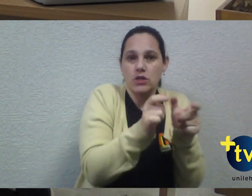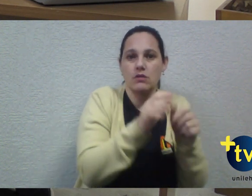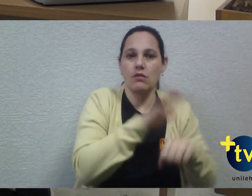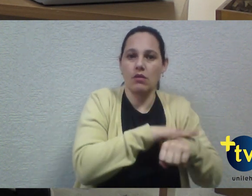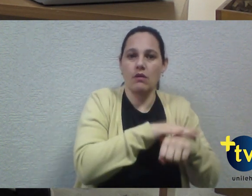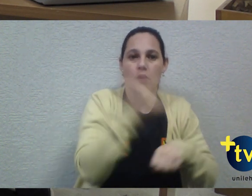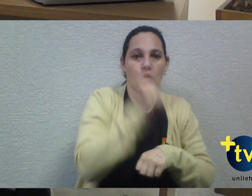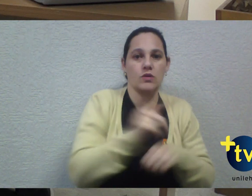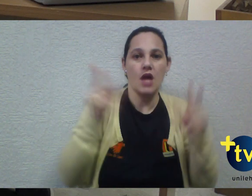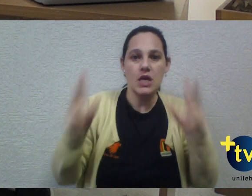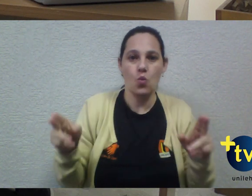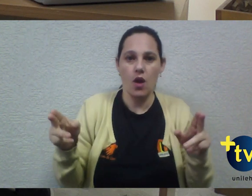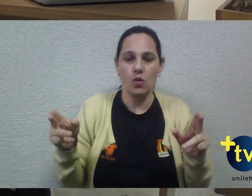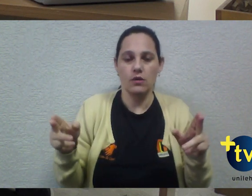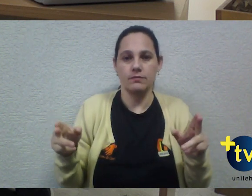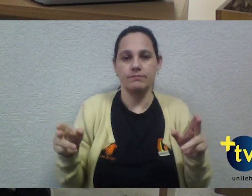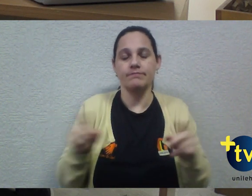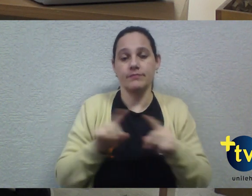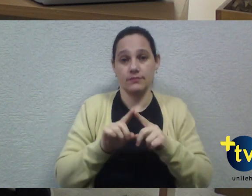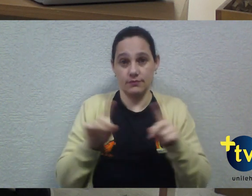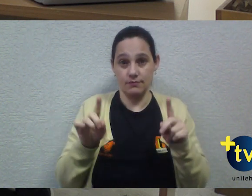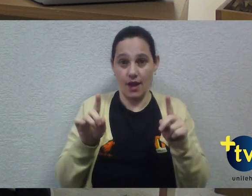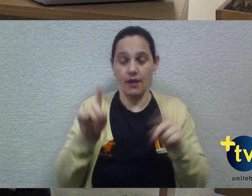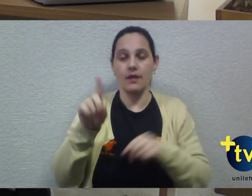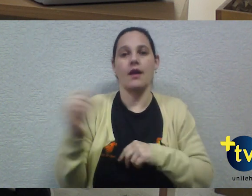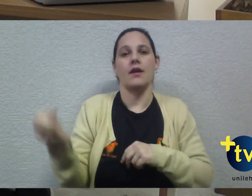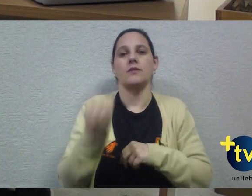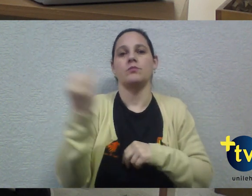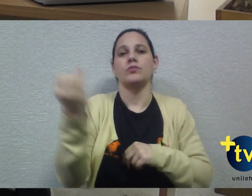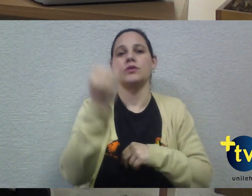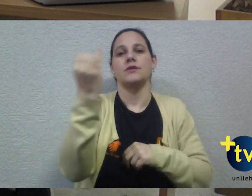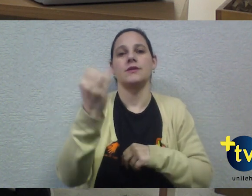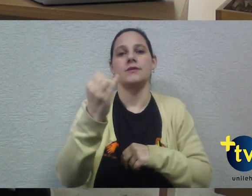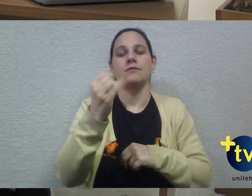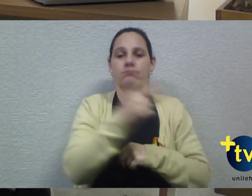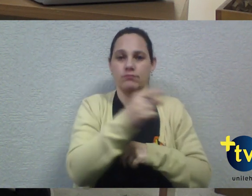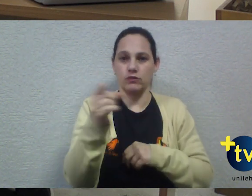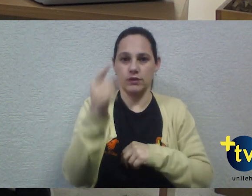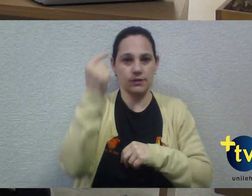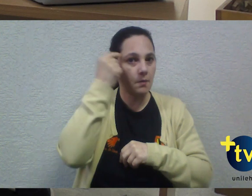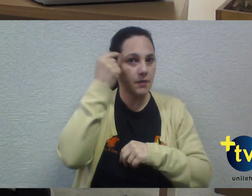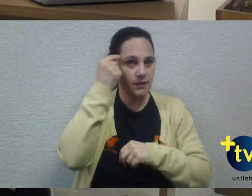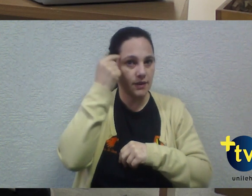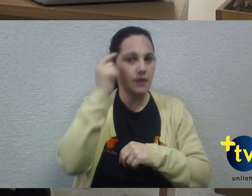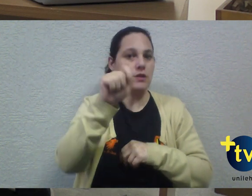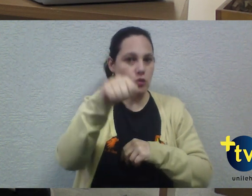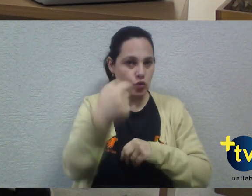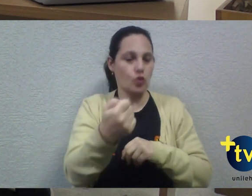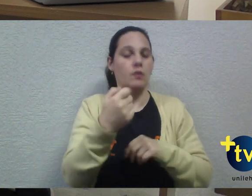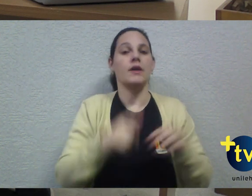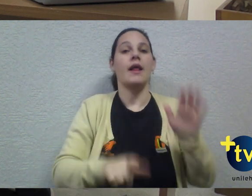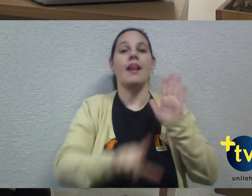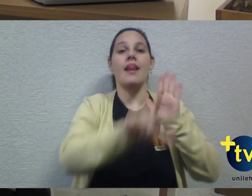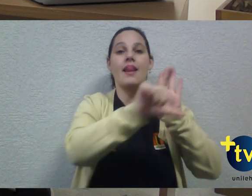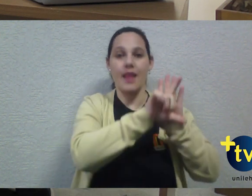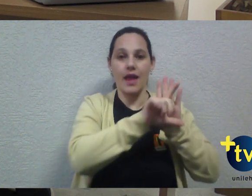mesma coisa. Mas que não fique designado apenas nisso, mas você atribuir, até uma questão bem recente,